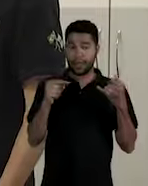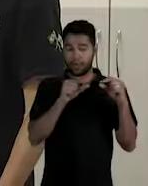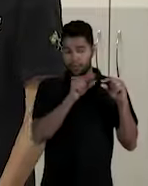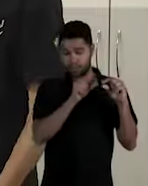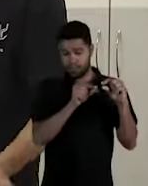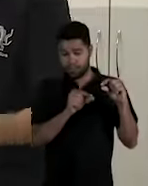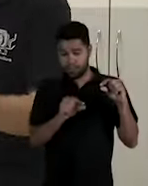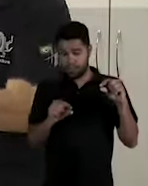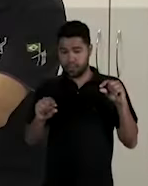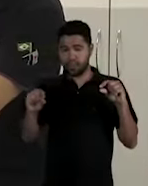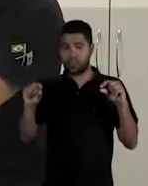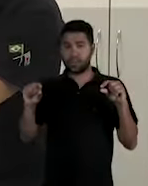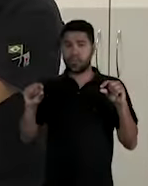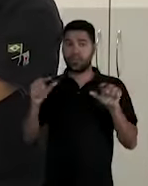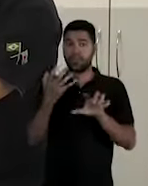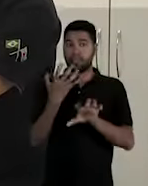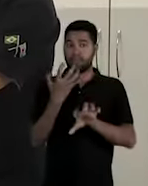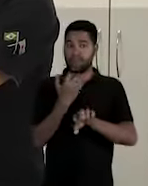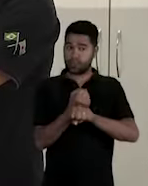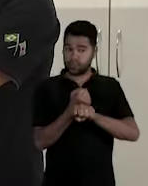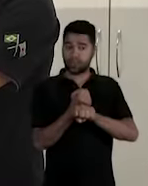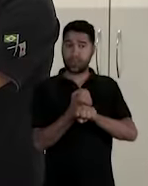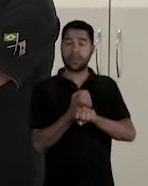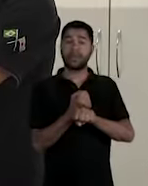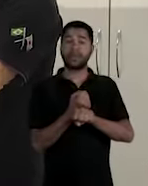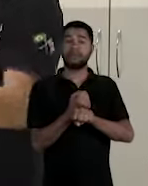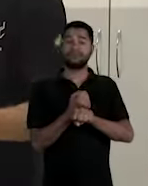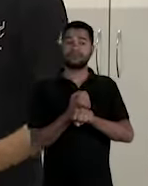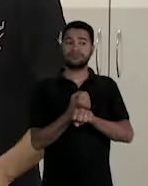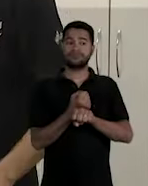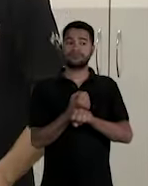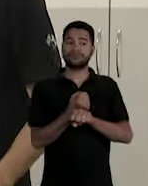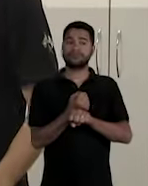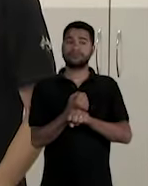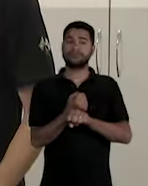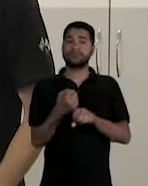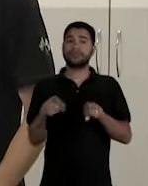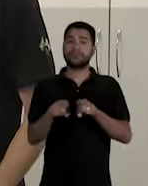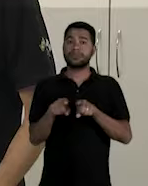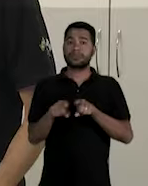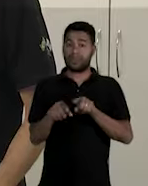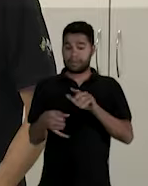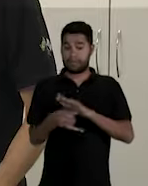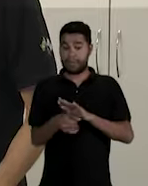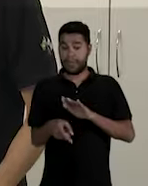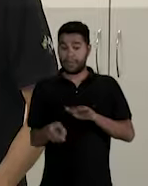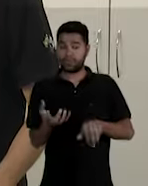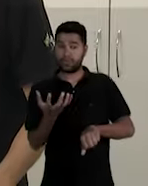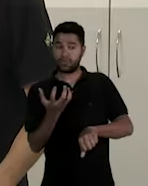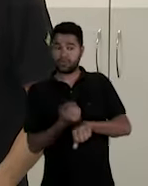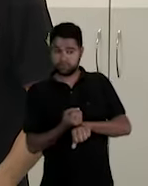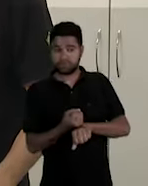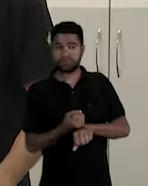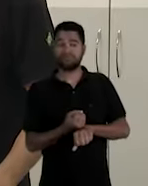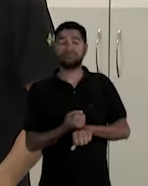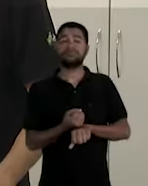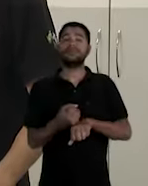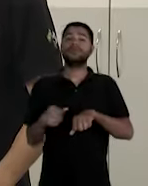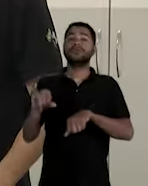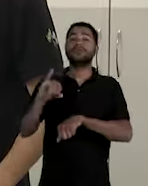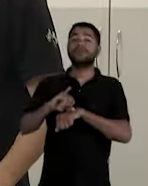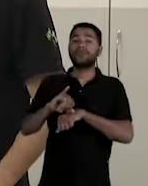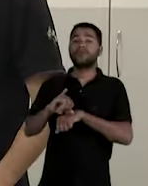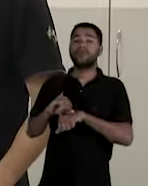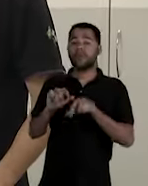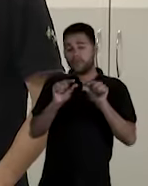campo magnético, então aqui embaixo nós temos um ímã, e aqui nessa parte superior nós temos